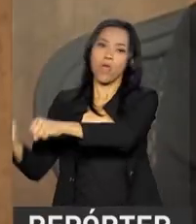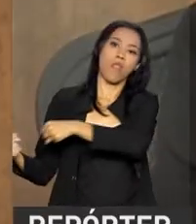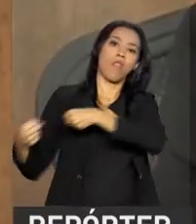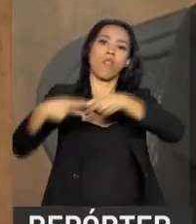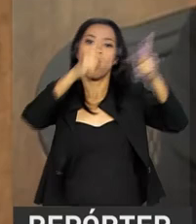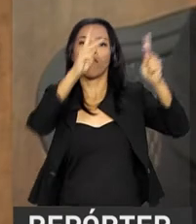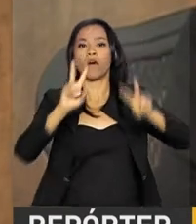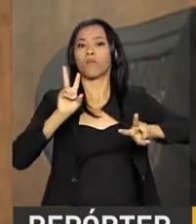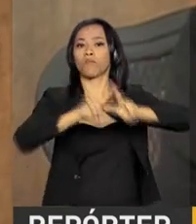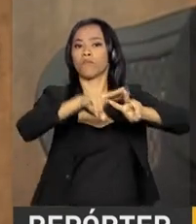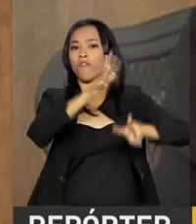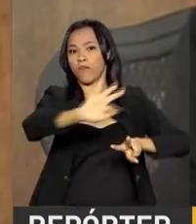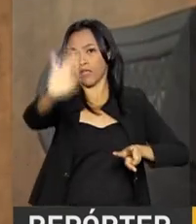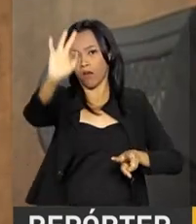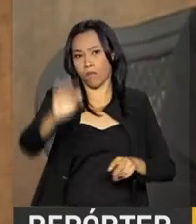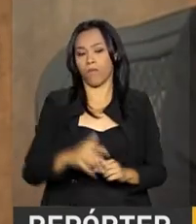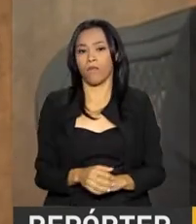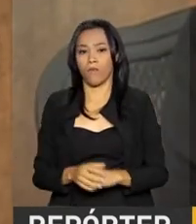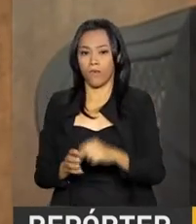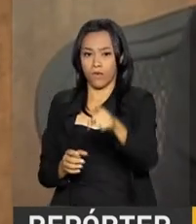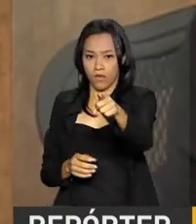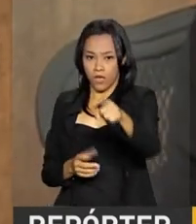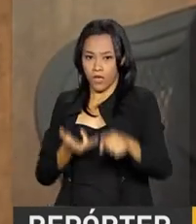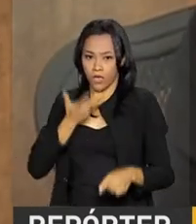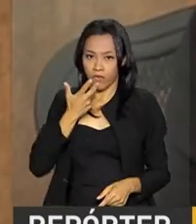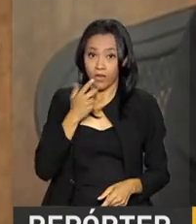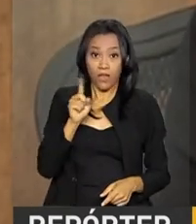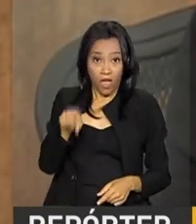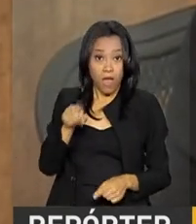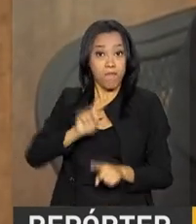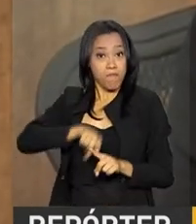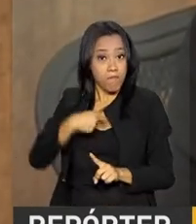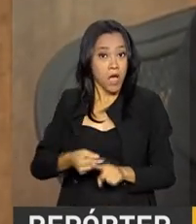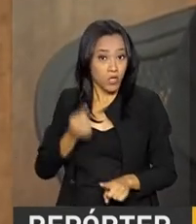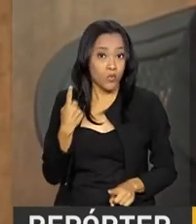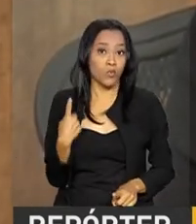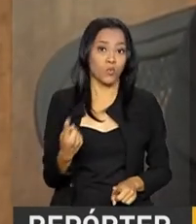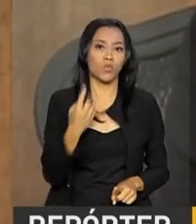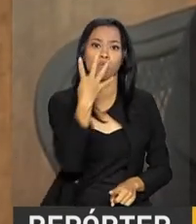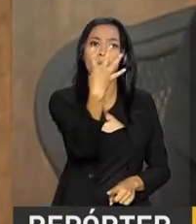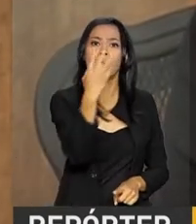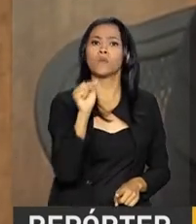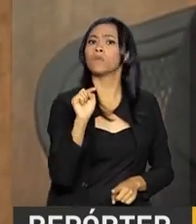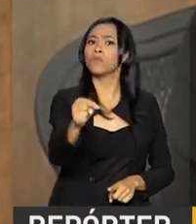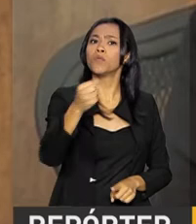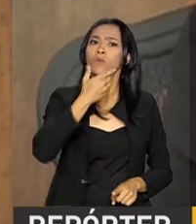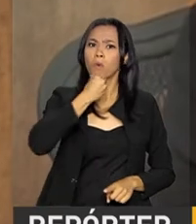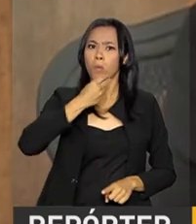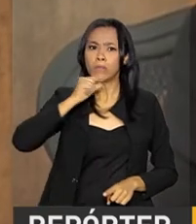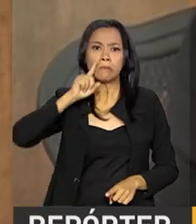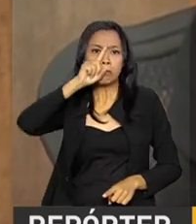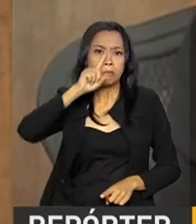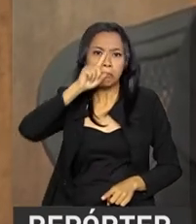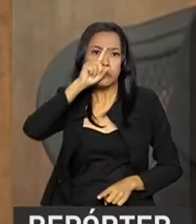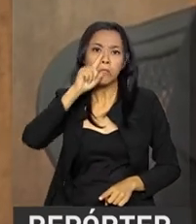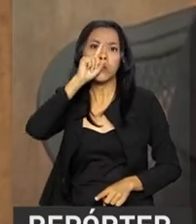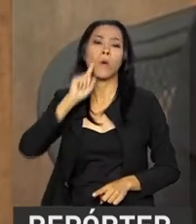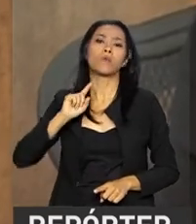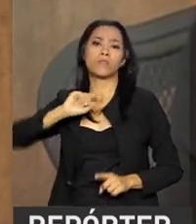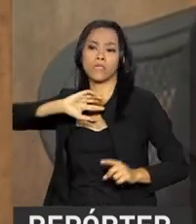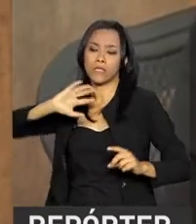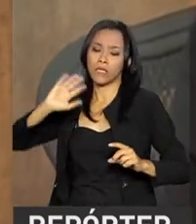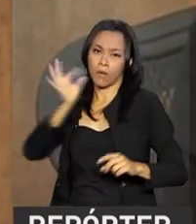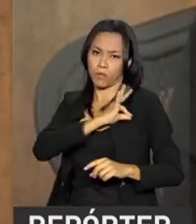do grupo do amor só criminoso ele é mais um dos 4.000 criminosos que as polícias prendem por mês